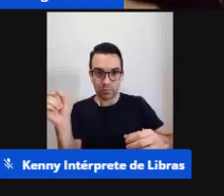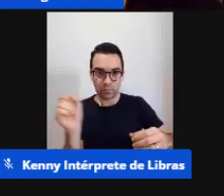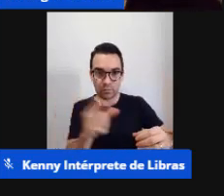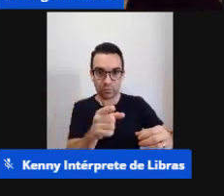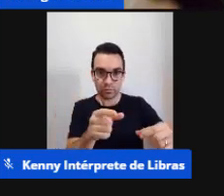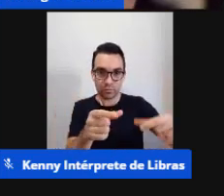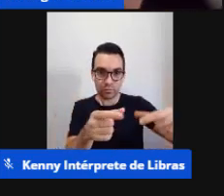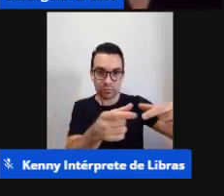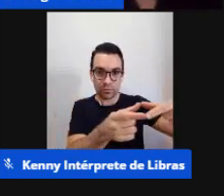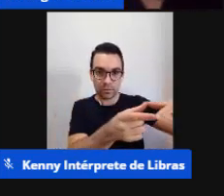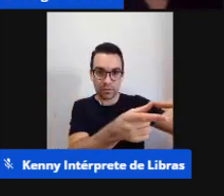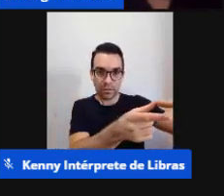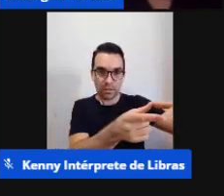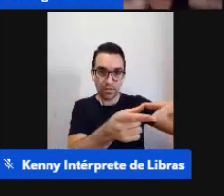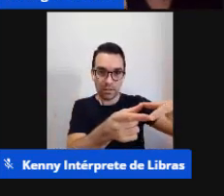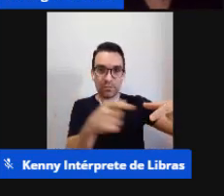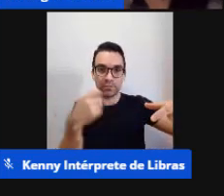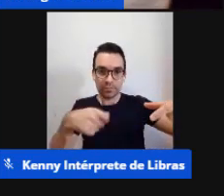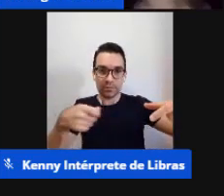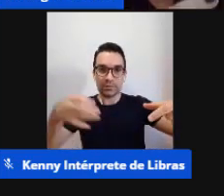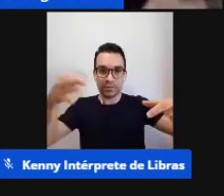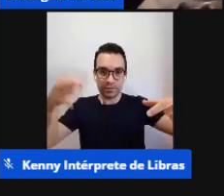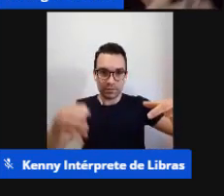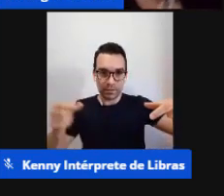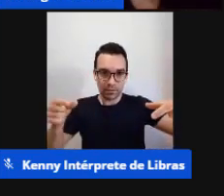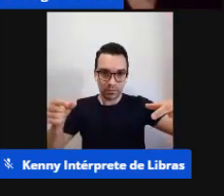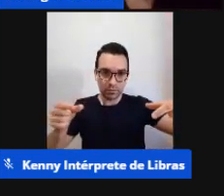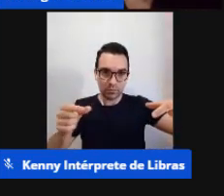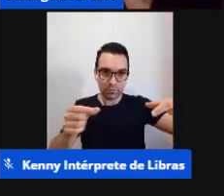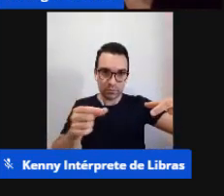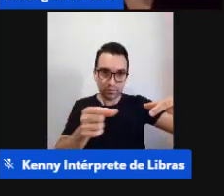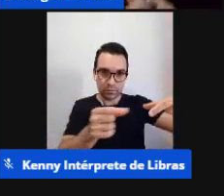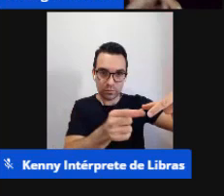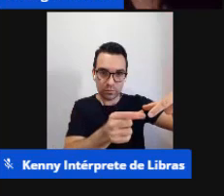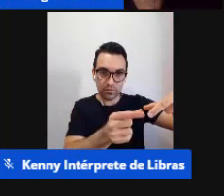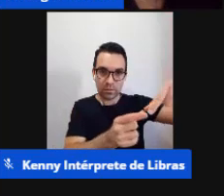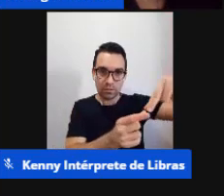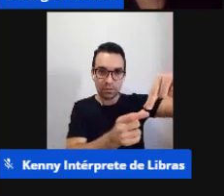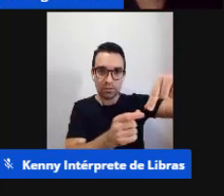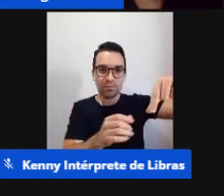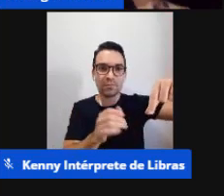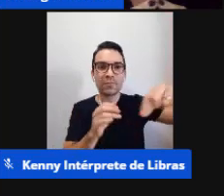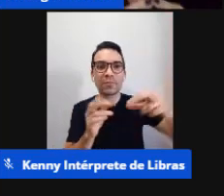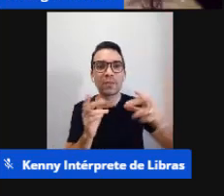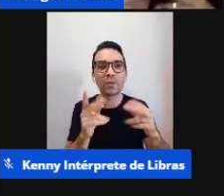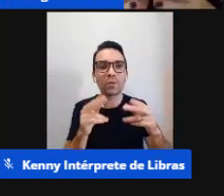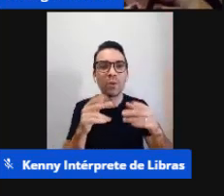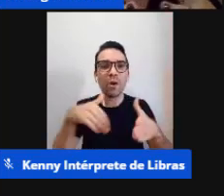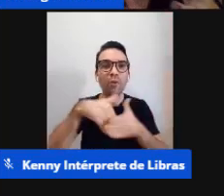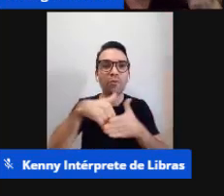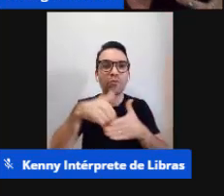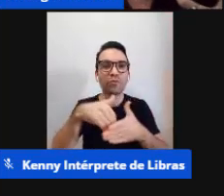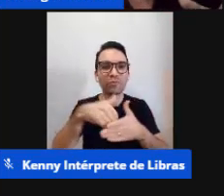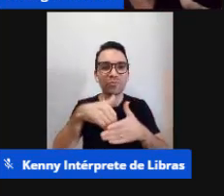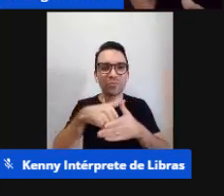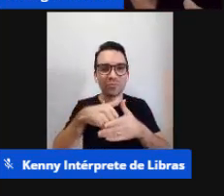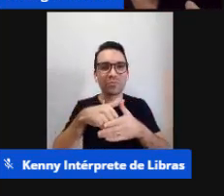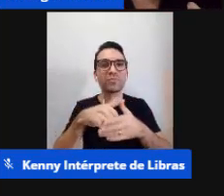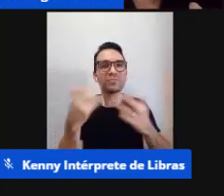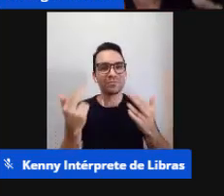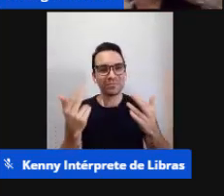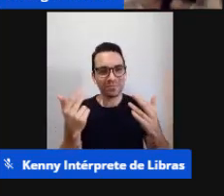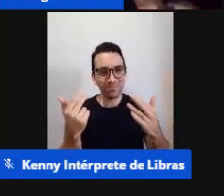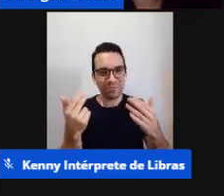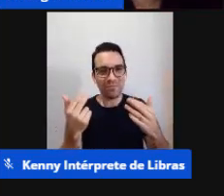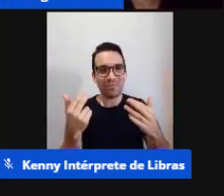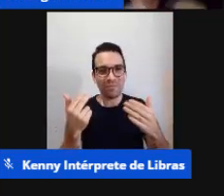bola grande vai entrar, onde que a bola média vai entrar. E olha como que é a mesma atividade, só que o olhar do Felipe para essa